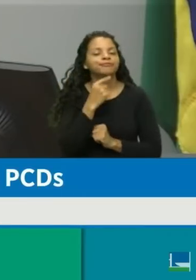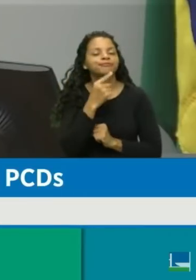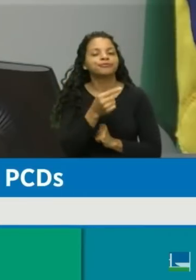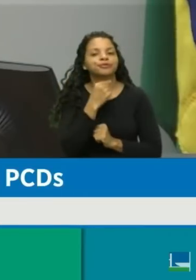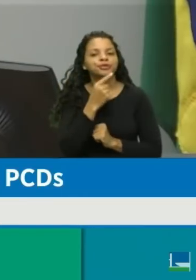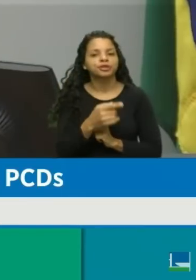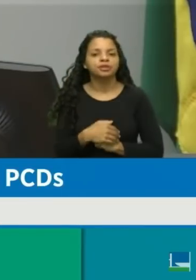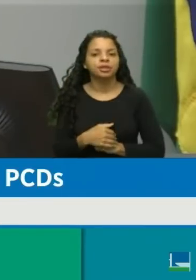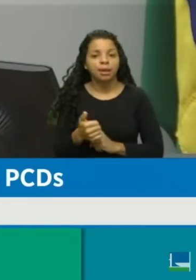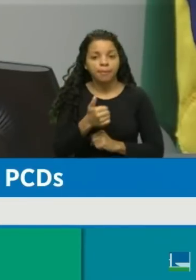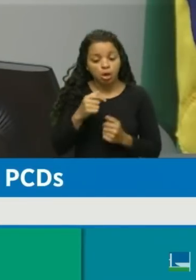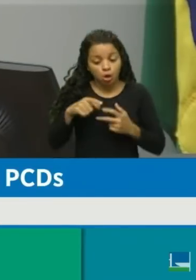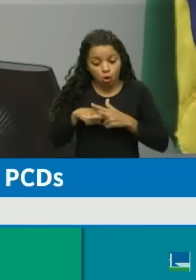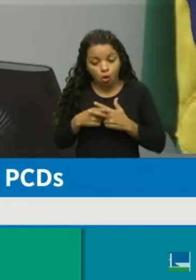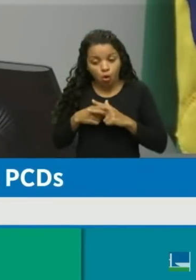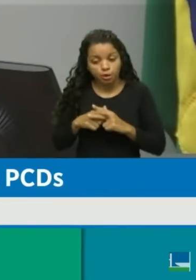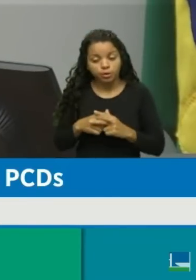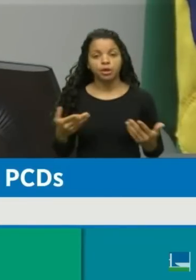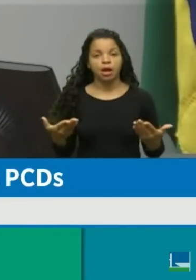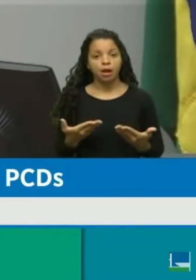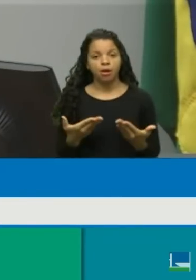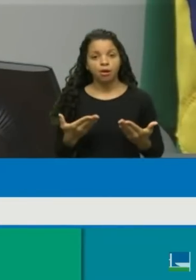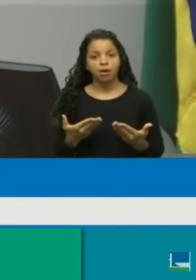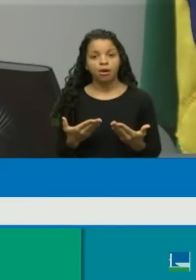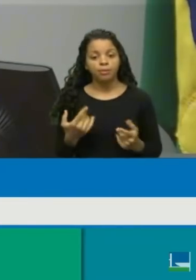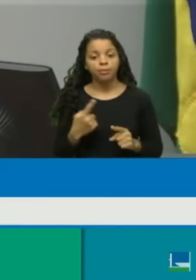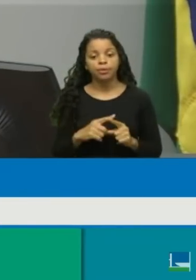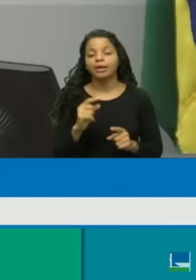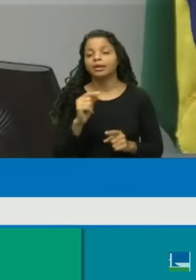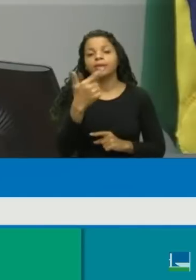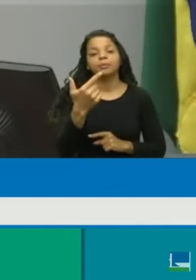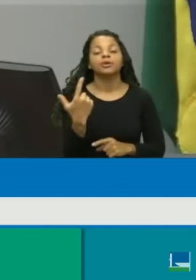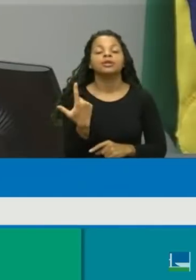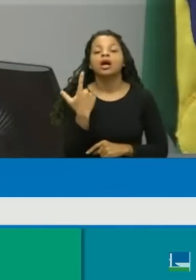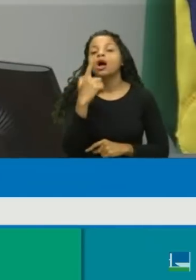corrige agora, ou depois, a próxima reforma tributária